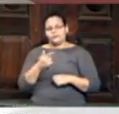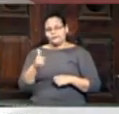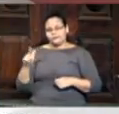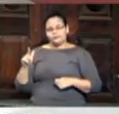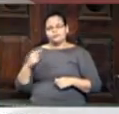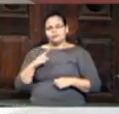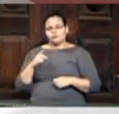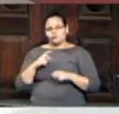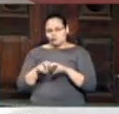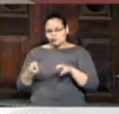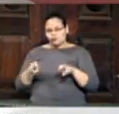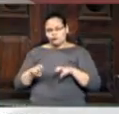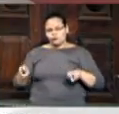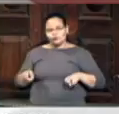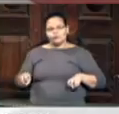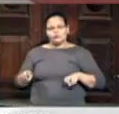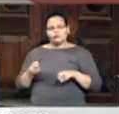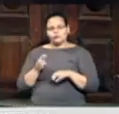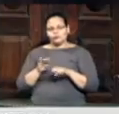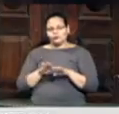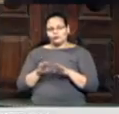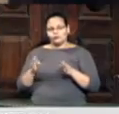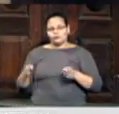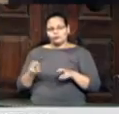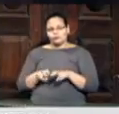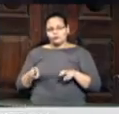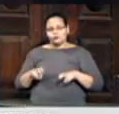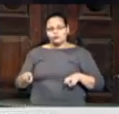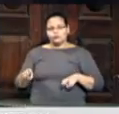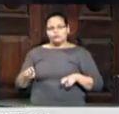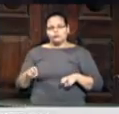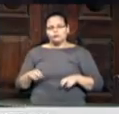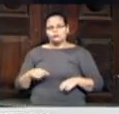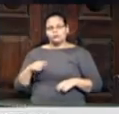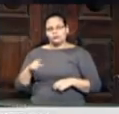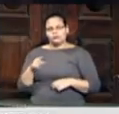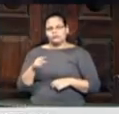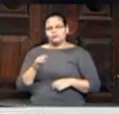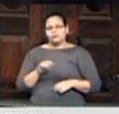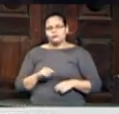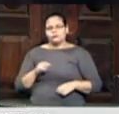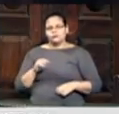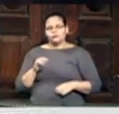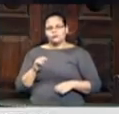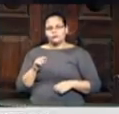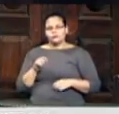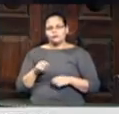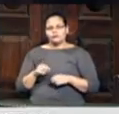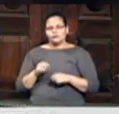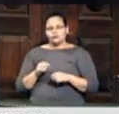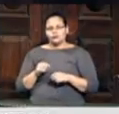demais componentes da mesa, caríssimos acadêmicos.